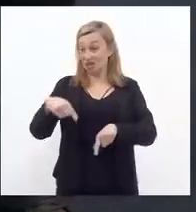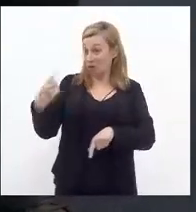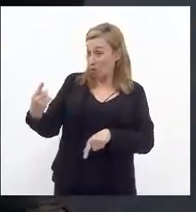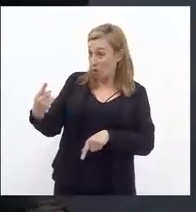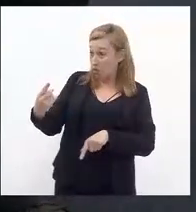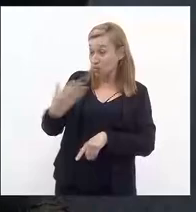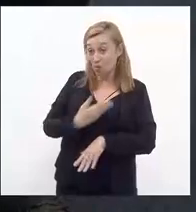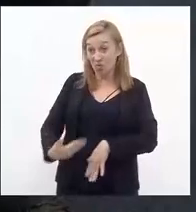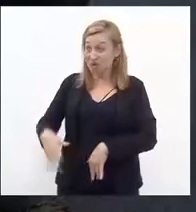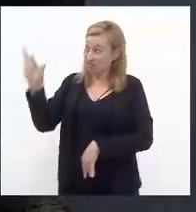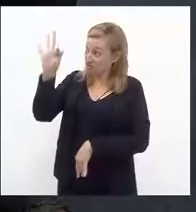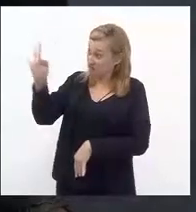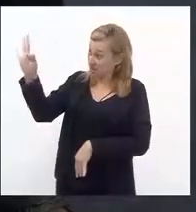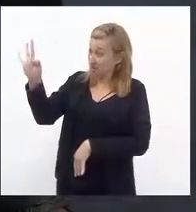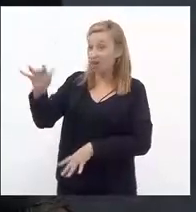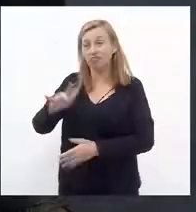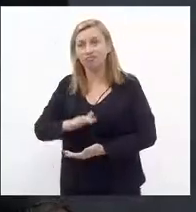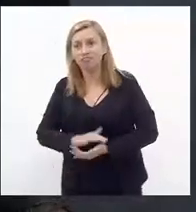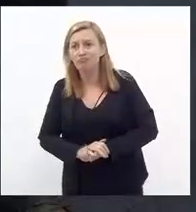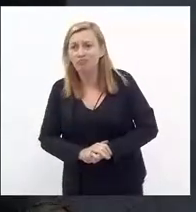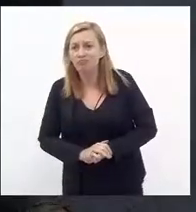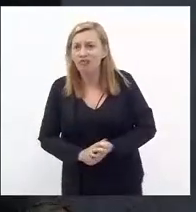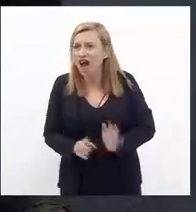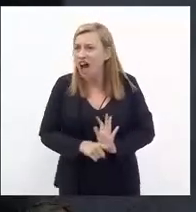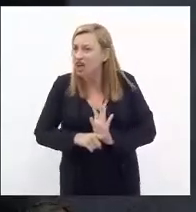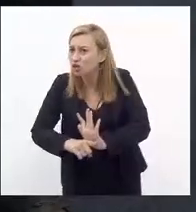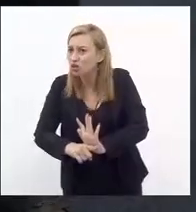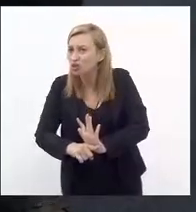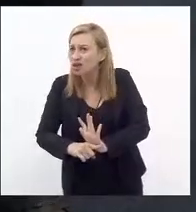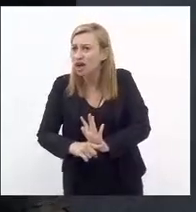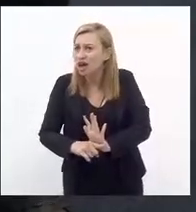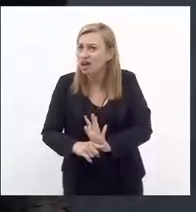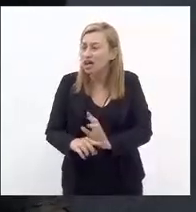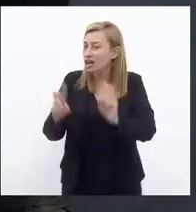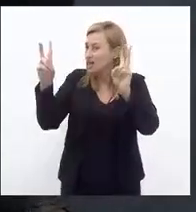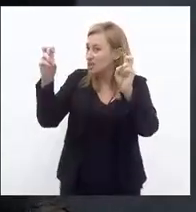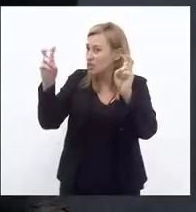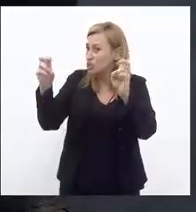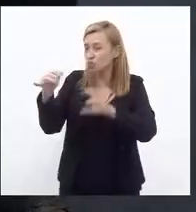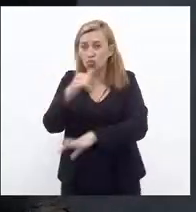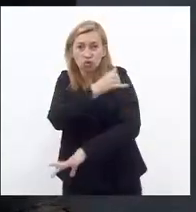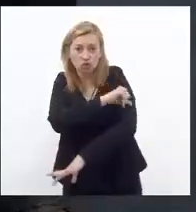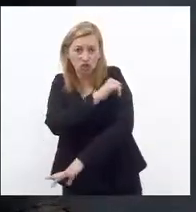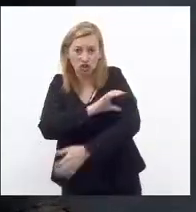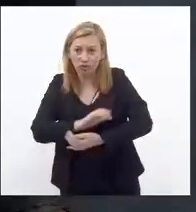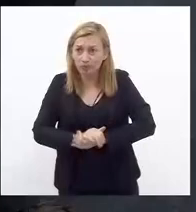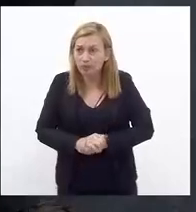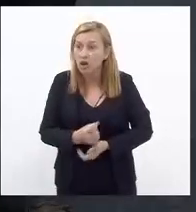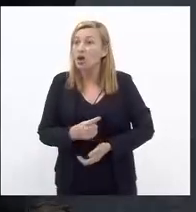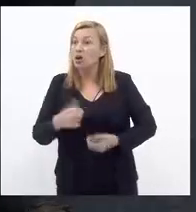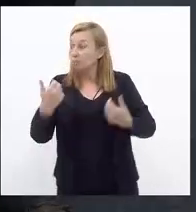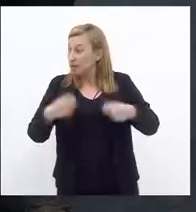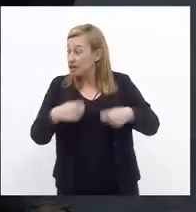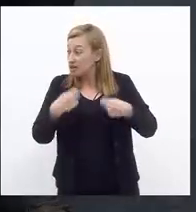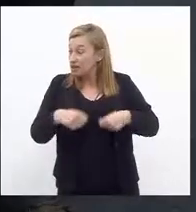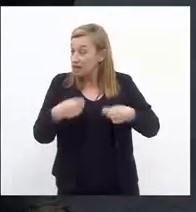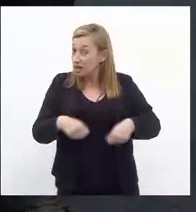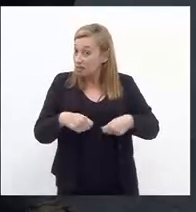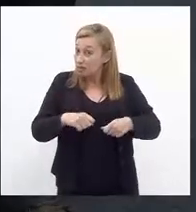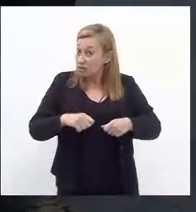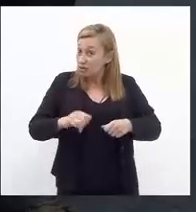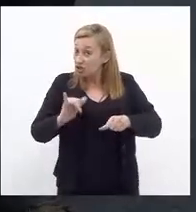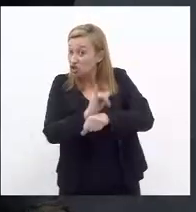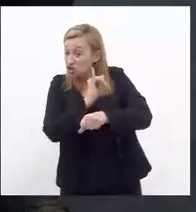outro governo federal que Vai facilitar essa situação do Rio de Janeiro nós temos que tomar medidas